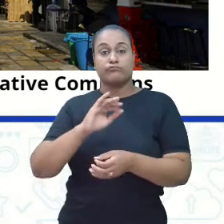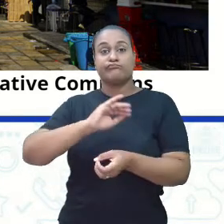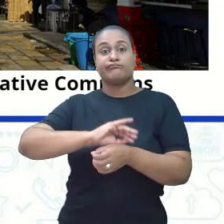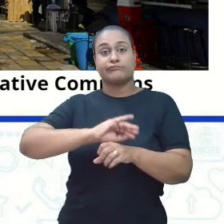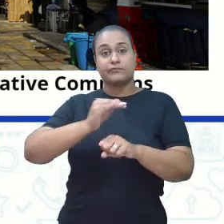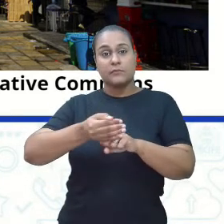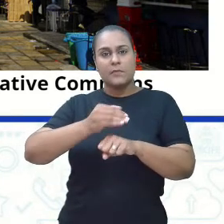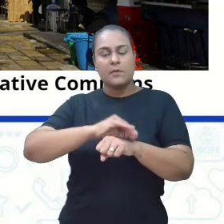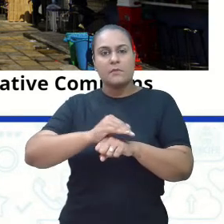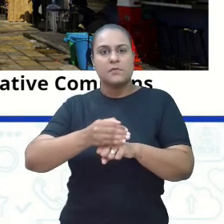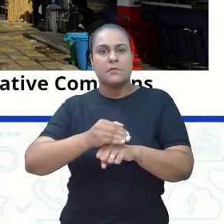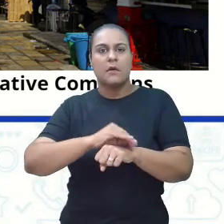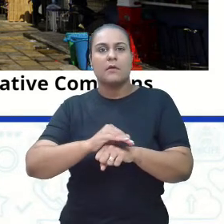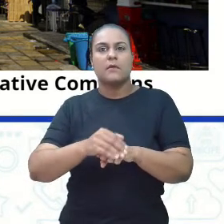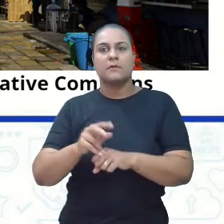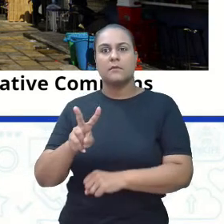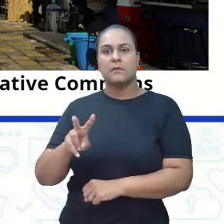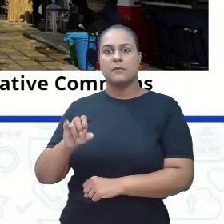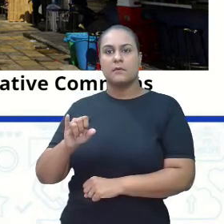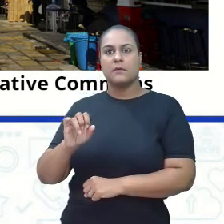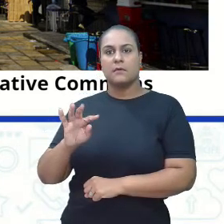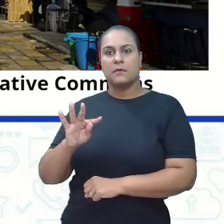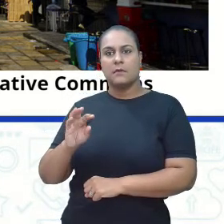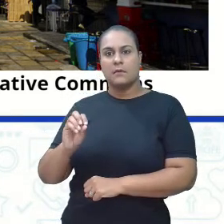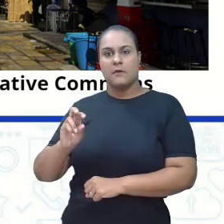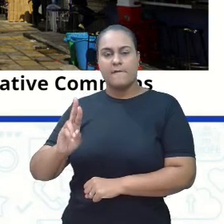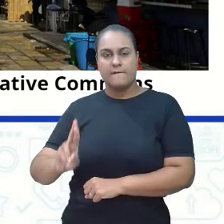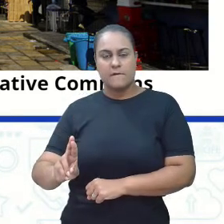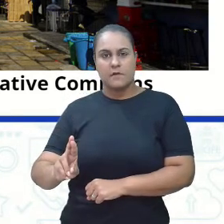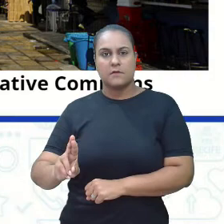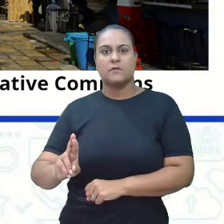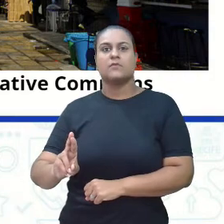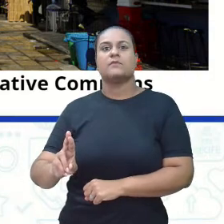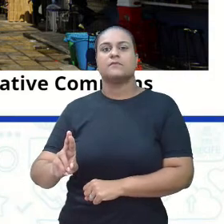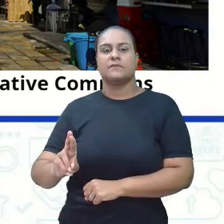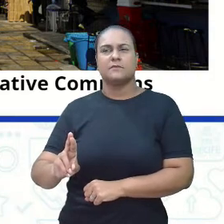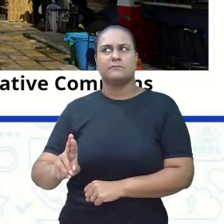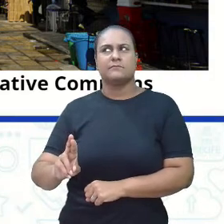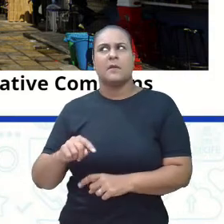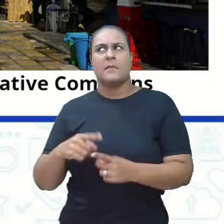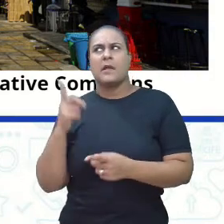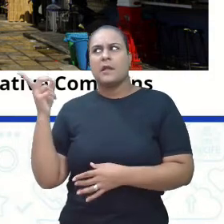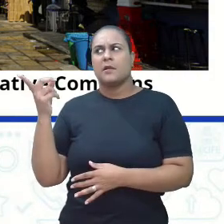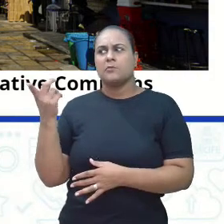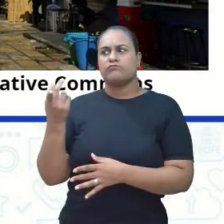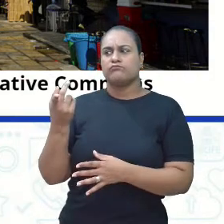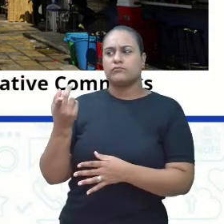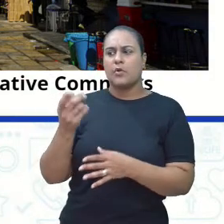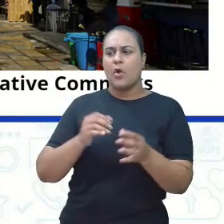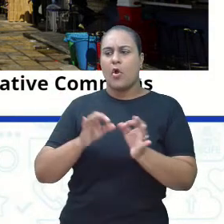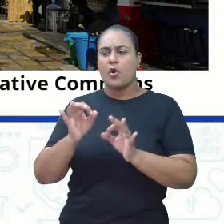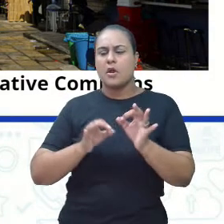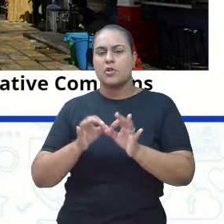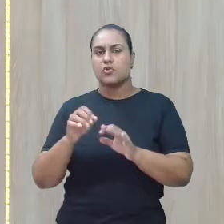Que é o Vitor Leitier, mas apesar de ele ter construído esse projeto, quem de fato, né, tocou ele